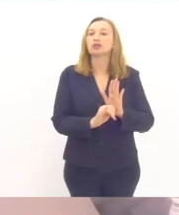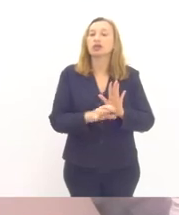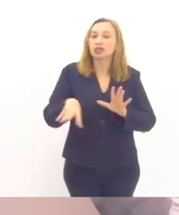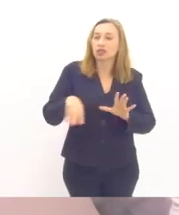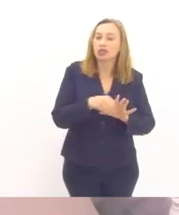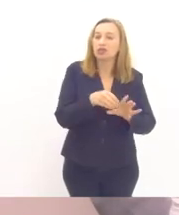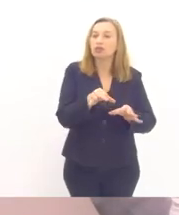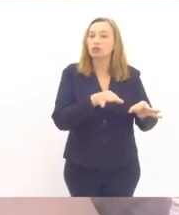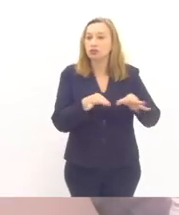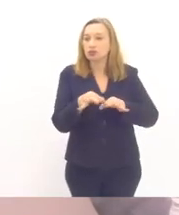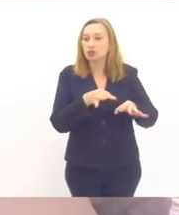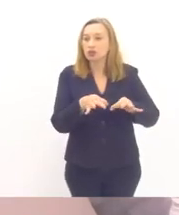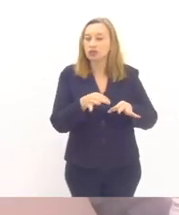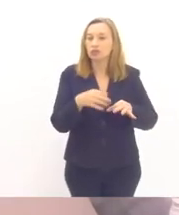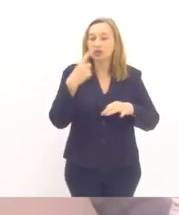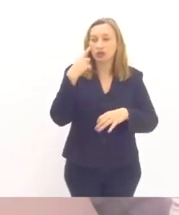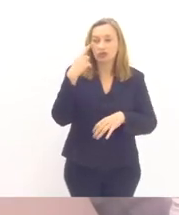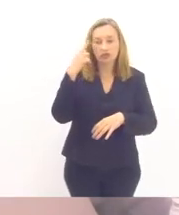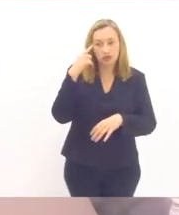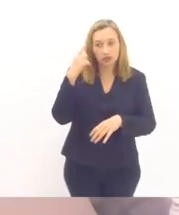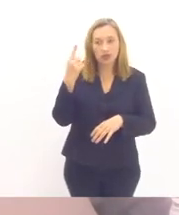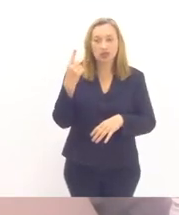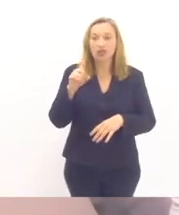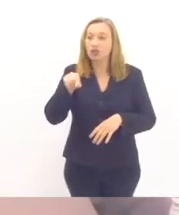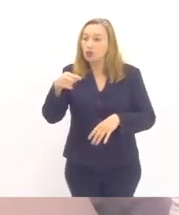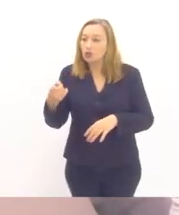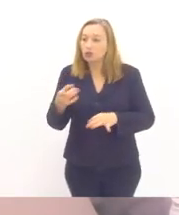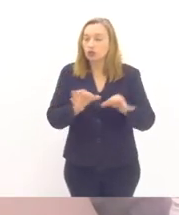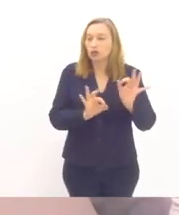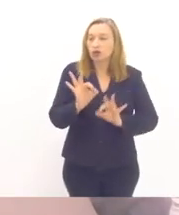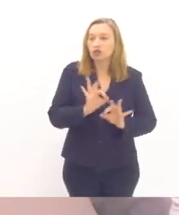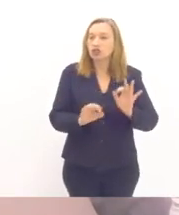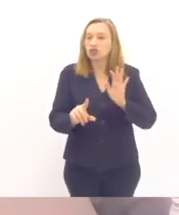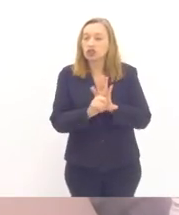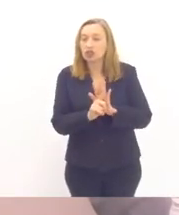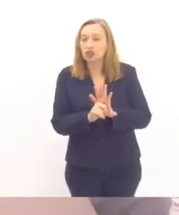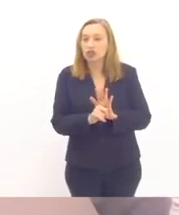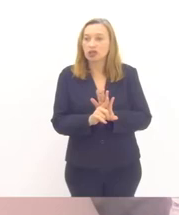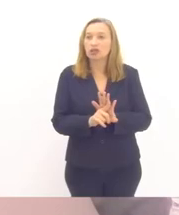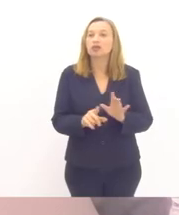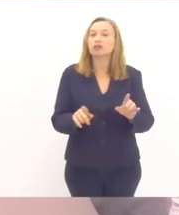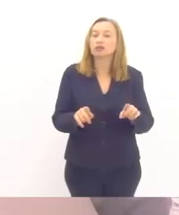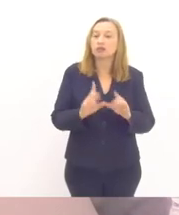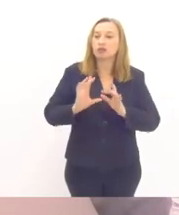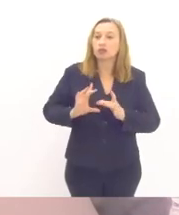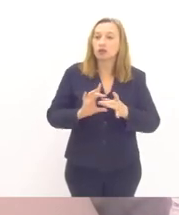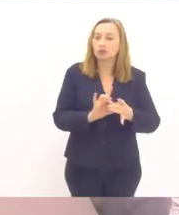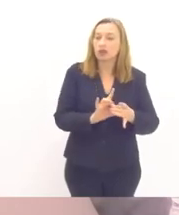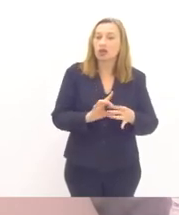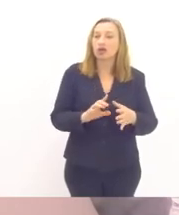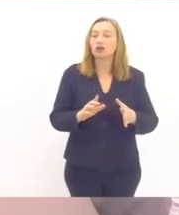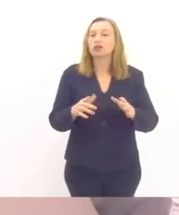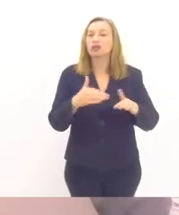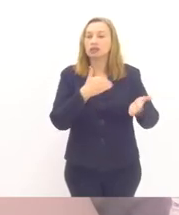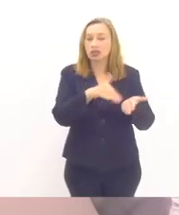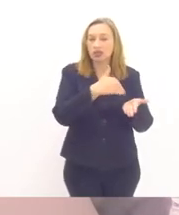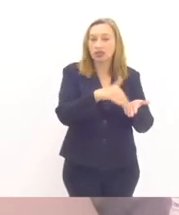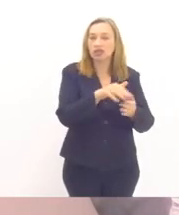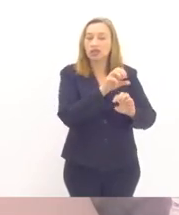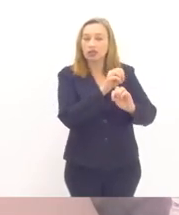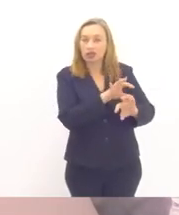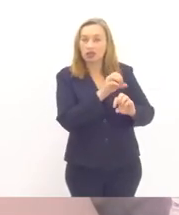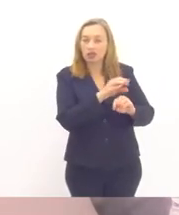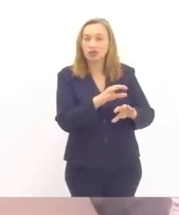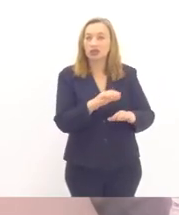plano e que também possa se refletir em outros projetos de lei e em uma pactuação com a Secretaria de Educação e com